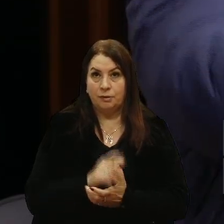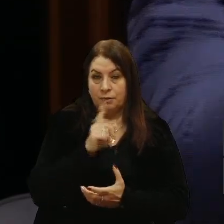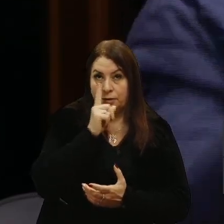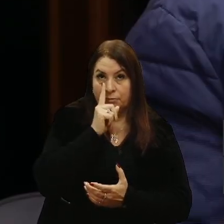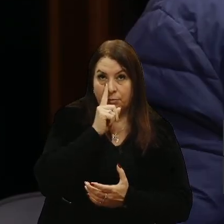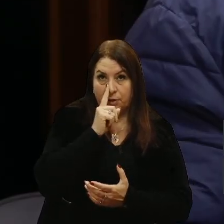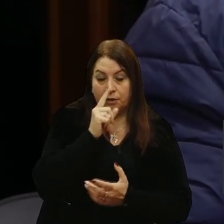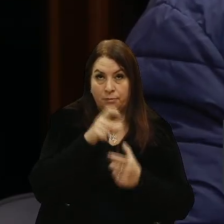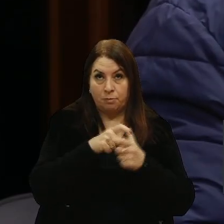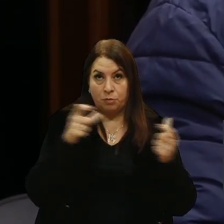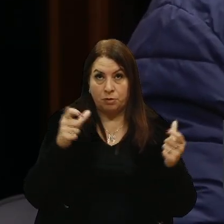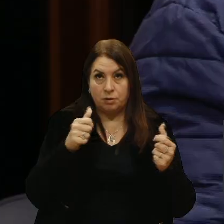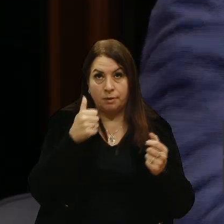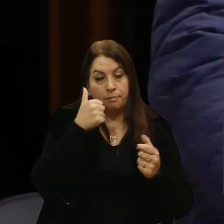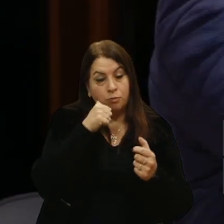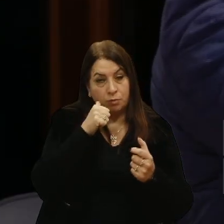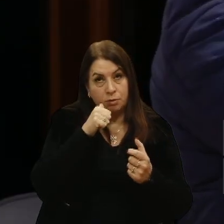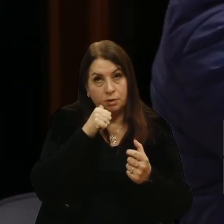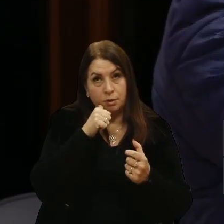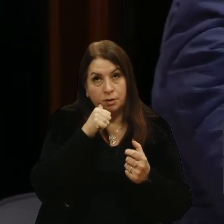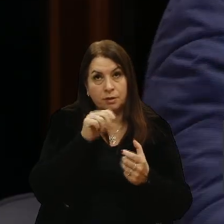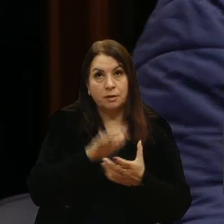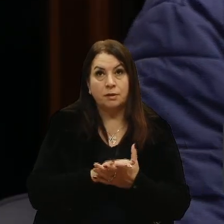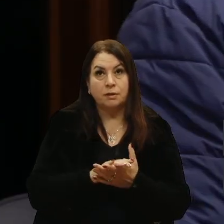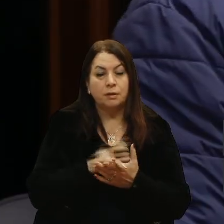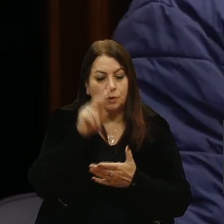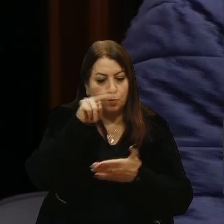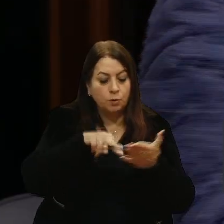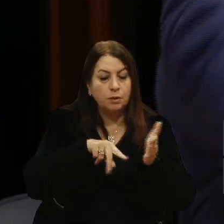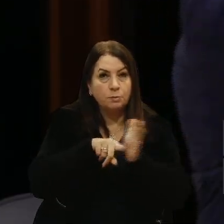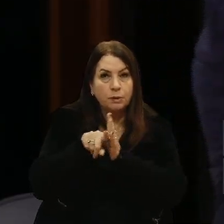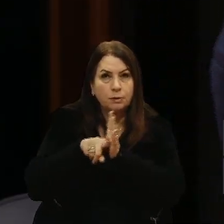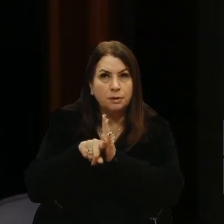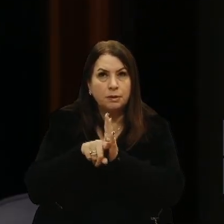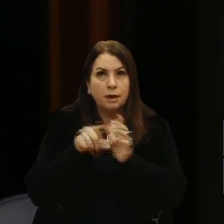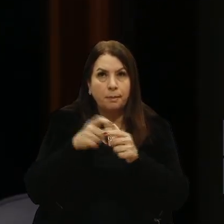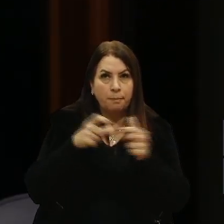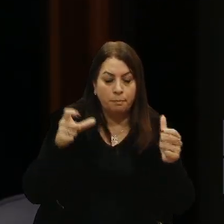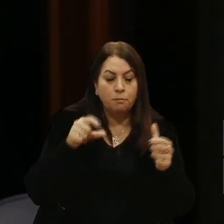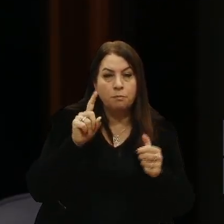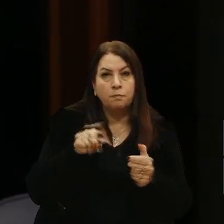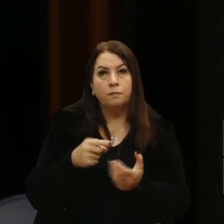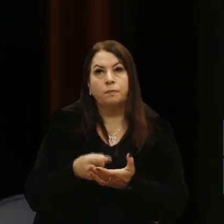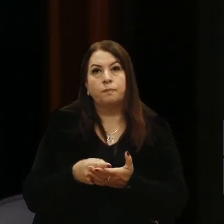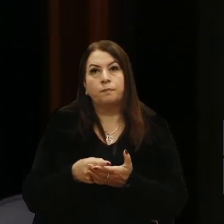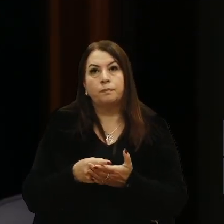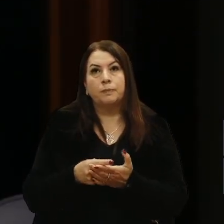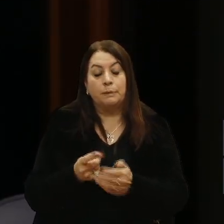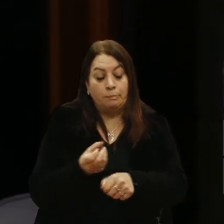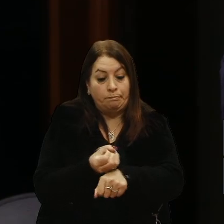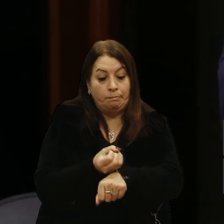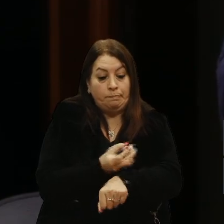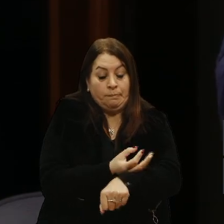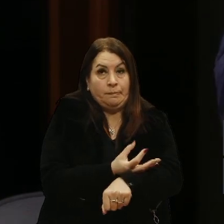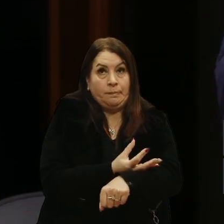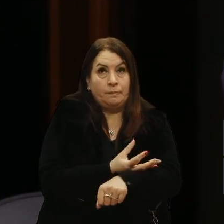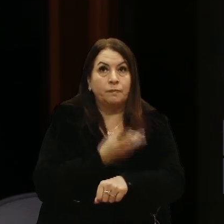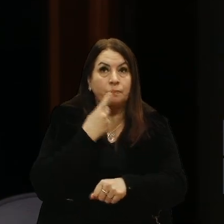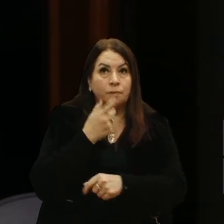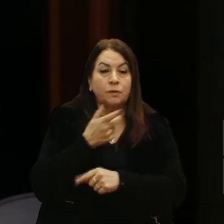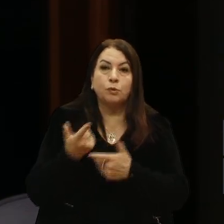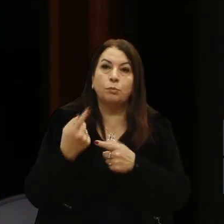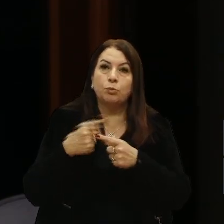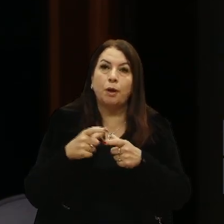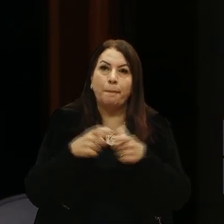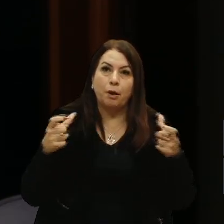Mães, a maioria mulheres, lia pesquisas de que a maioria, e me arrepio em dizer isso, porque